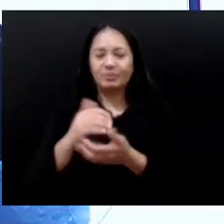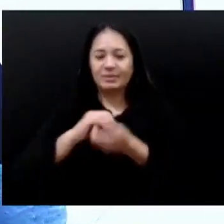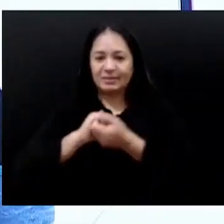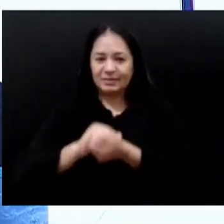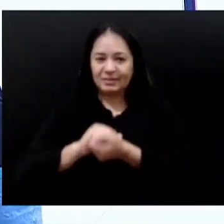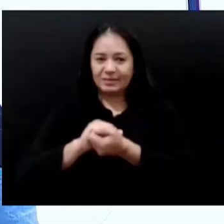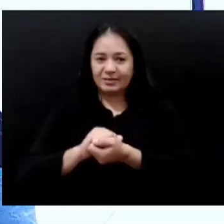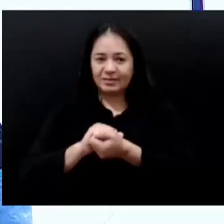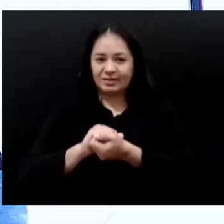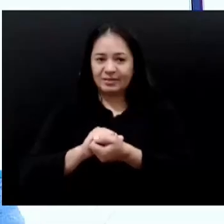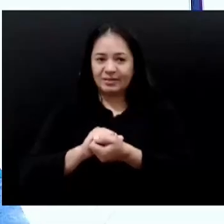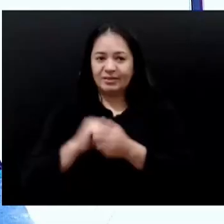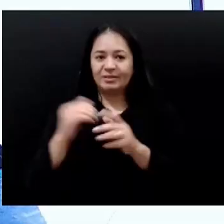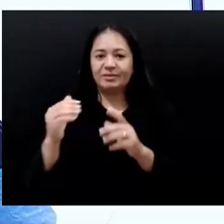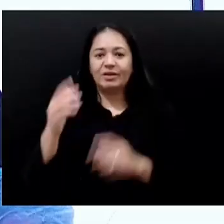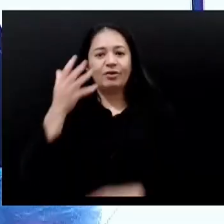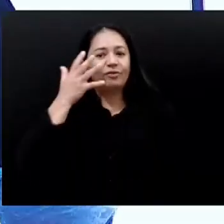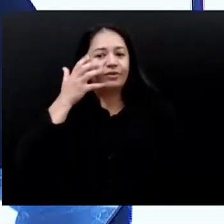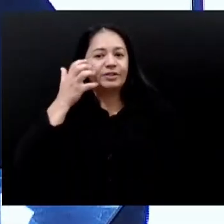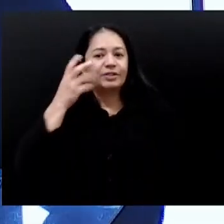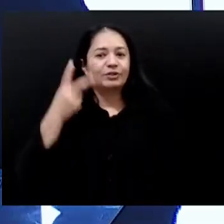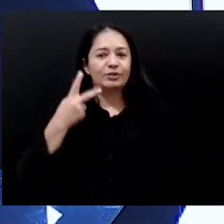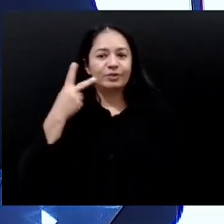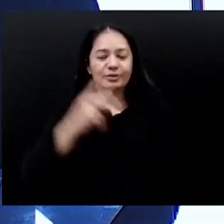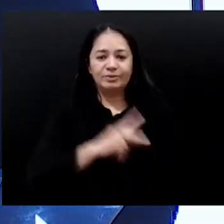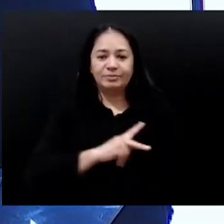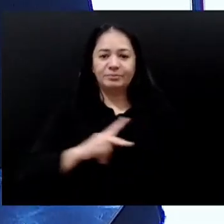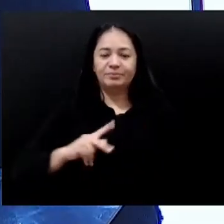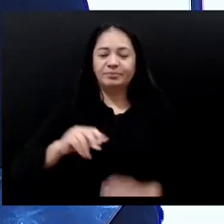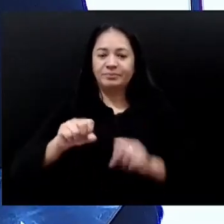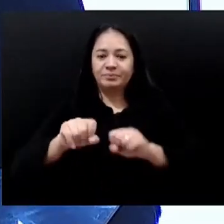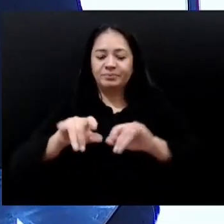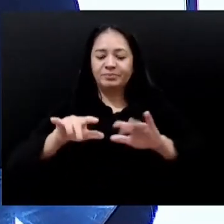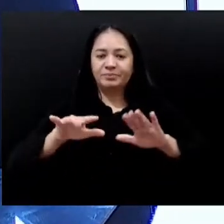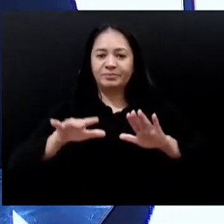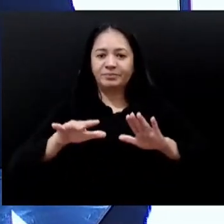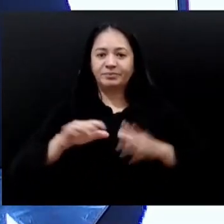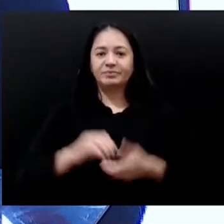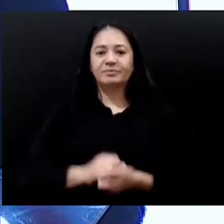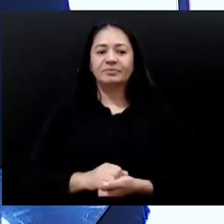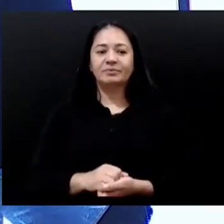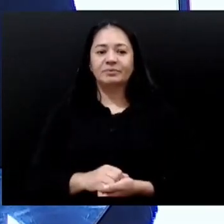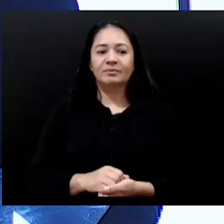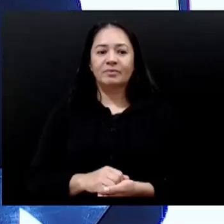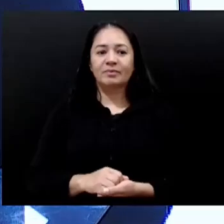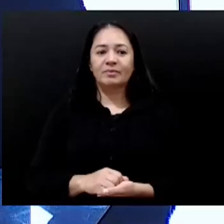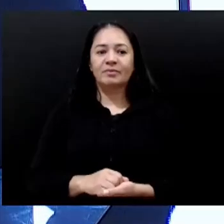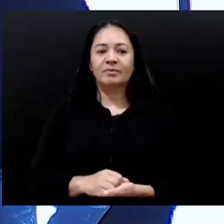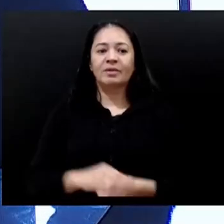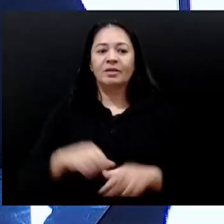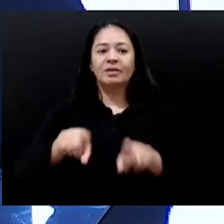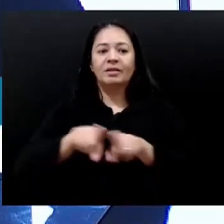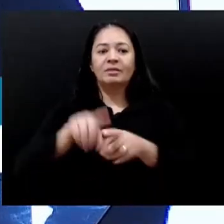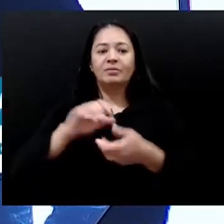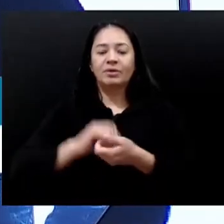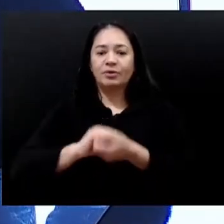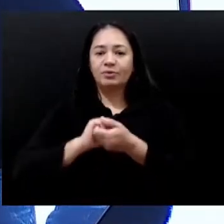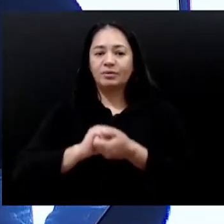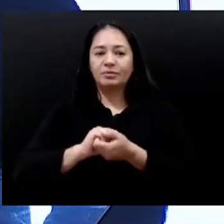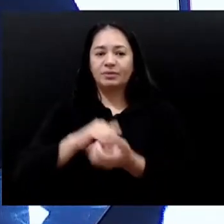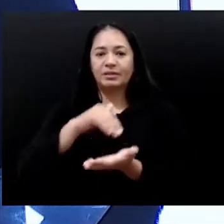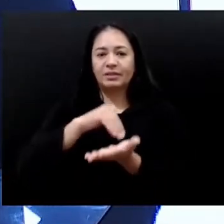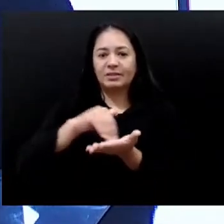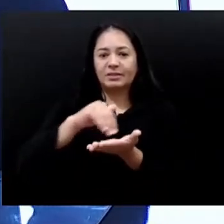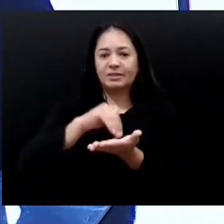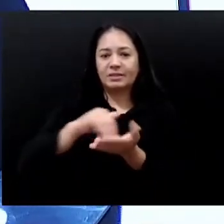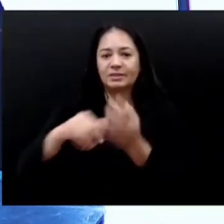vereador Igor, que preside essa sessão solene da Câmara. Quero cumprimentar a secretária de Desenvolvimento